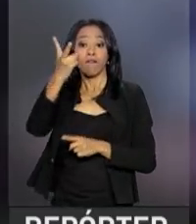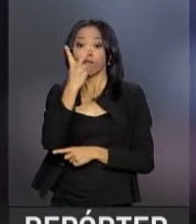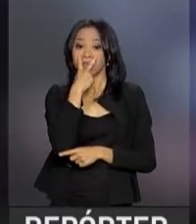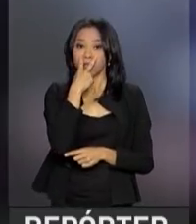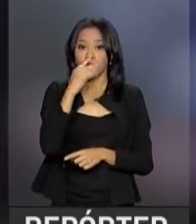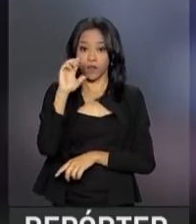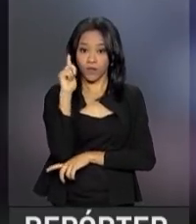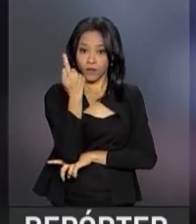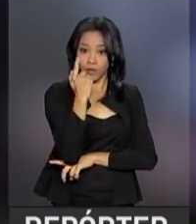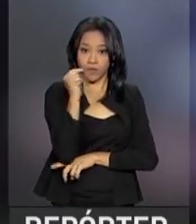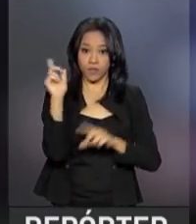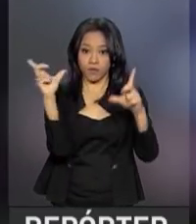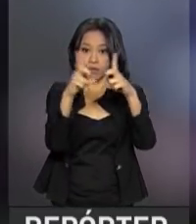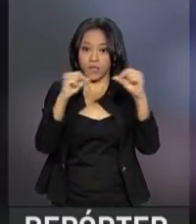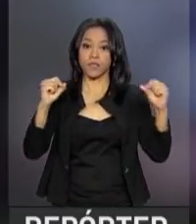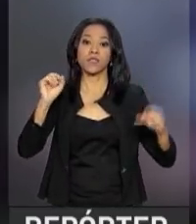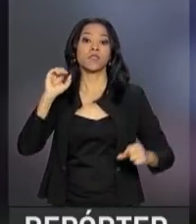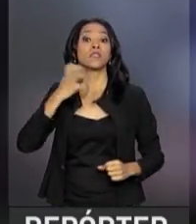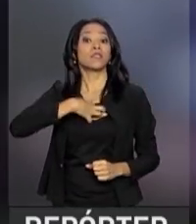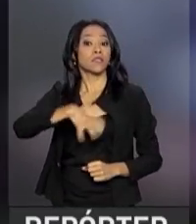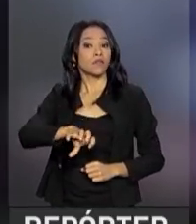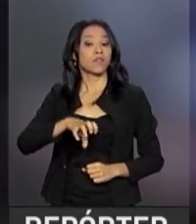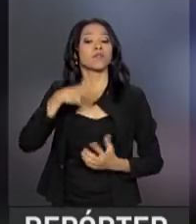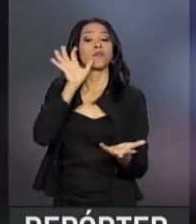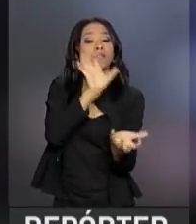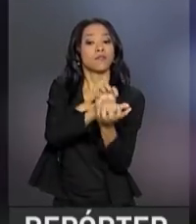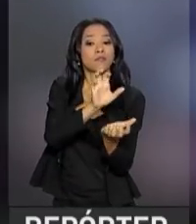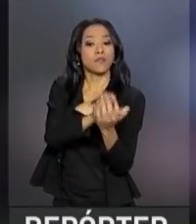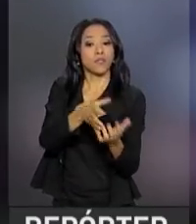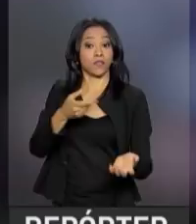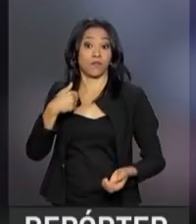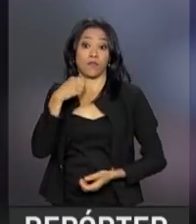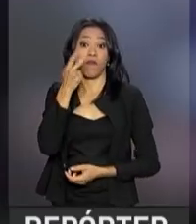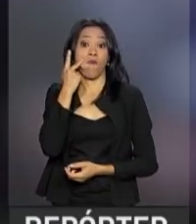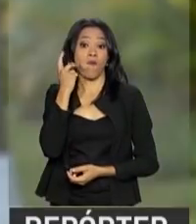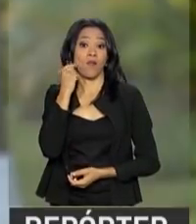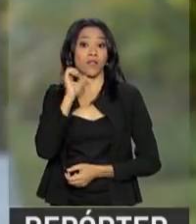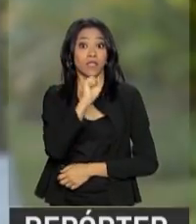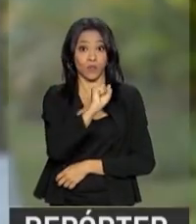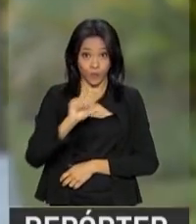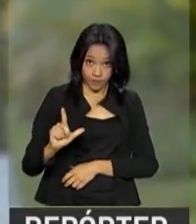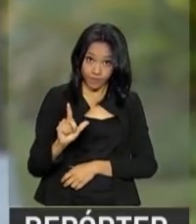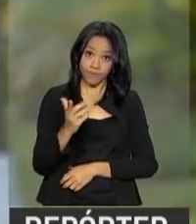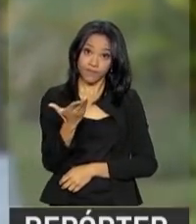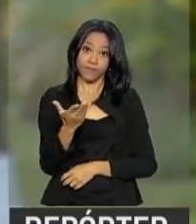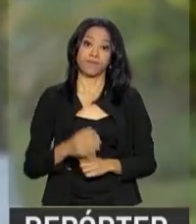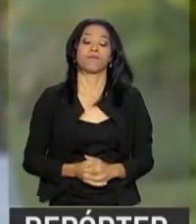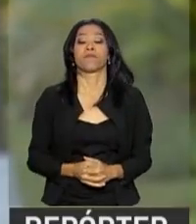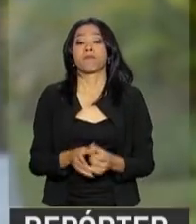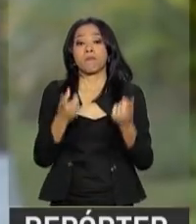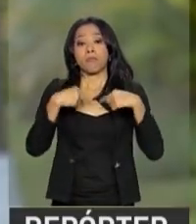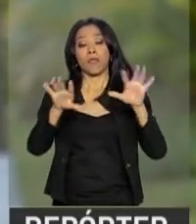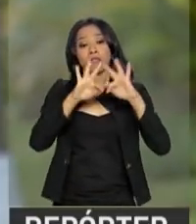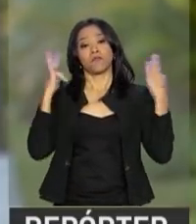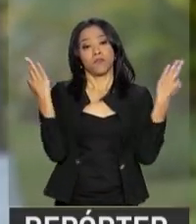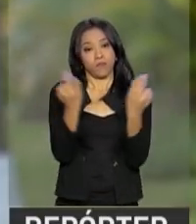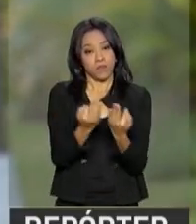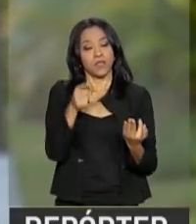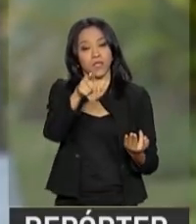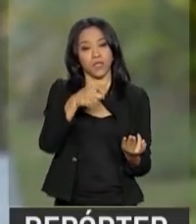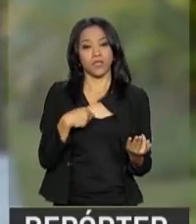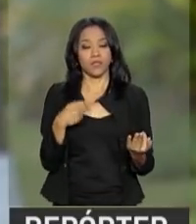brasília salvador recife fortaleza e são luís as famílias atendidas por programas sociais